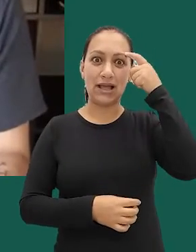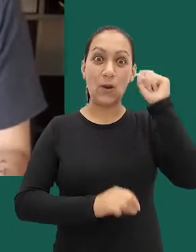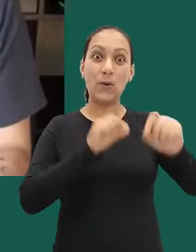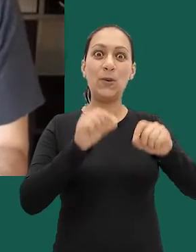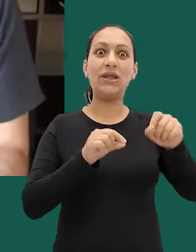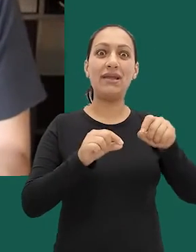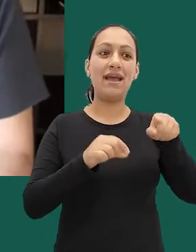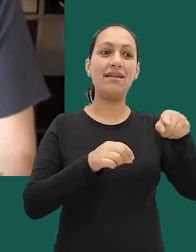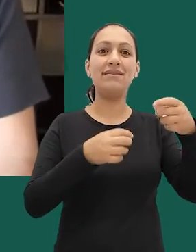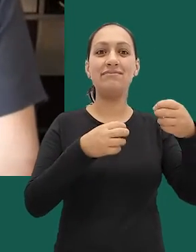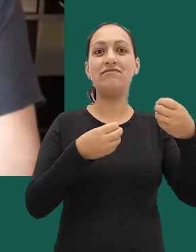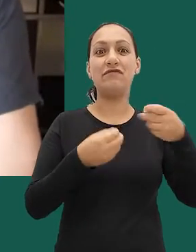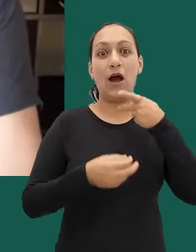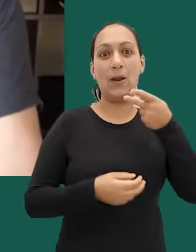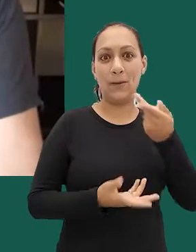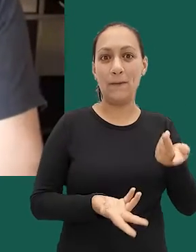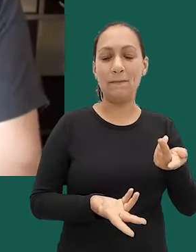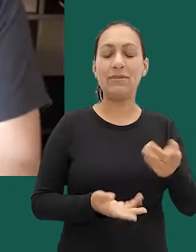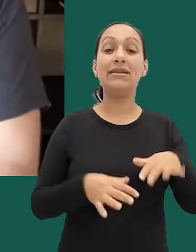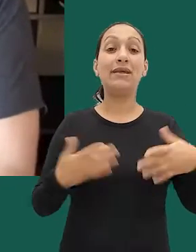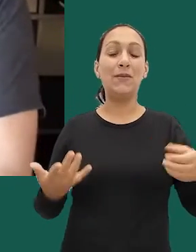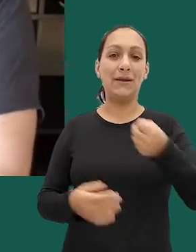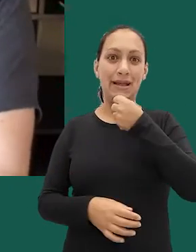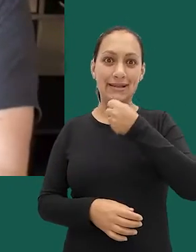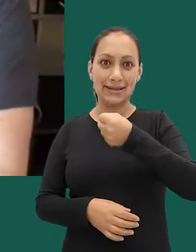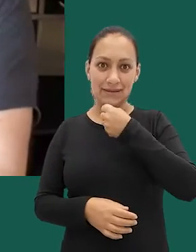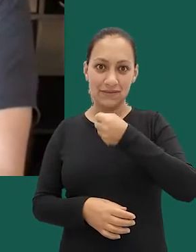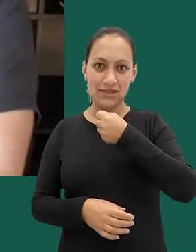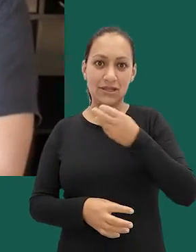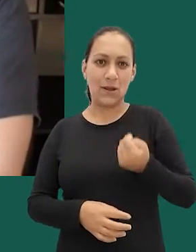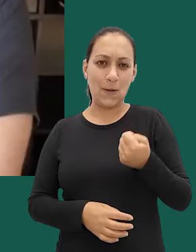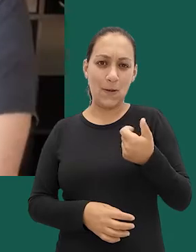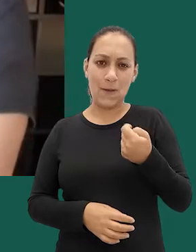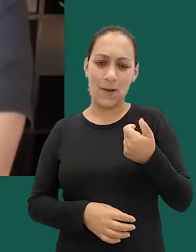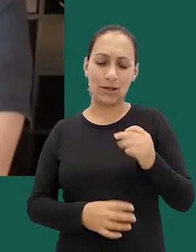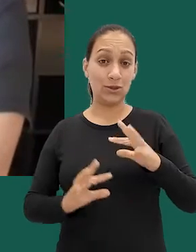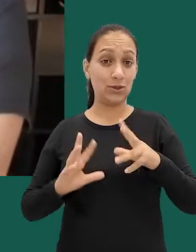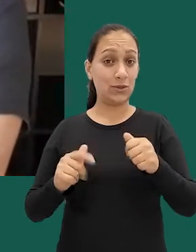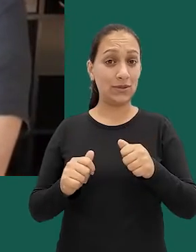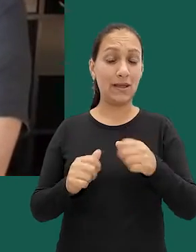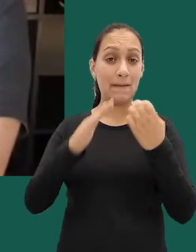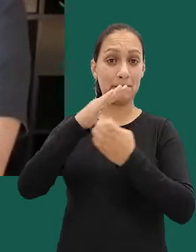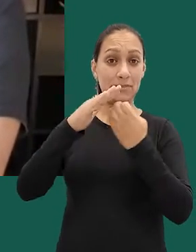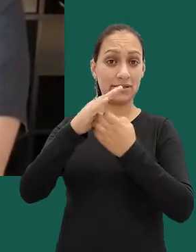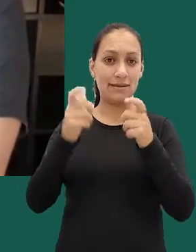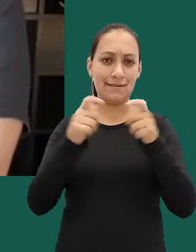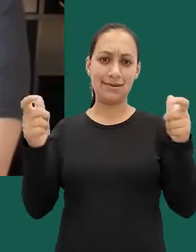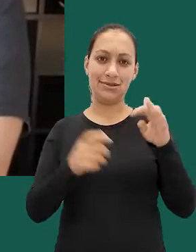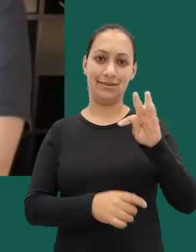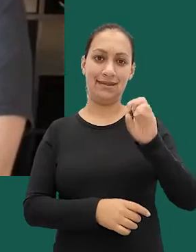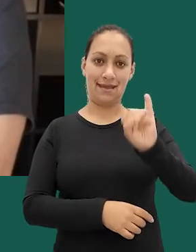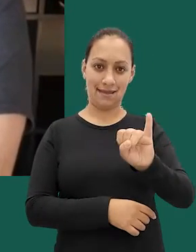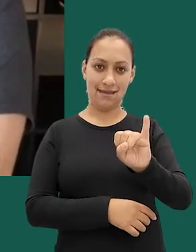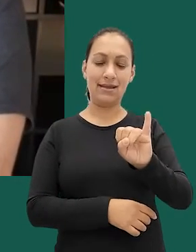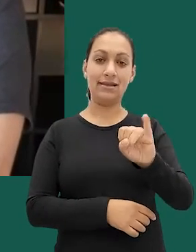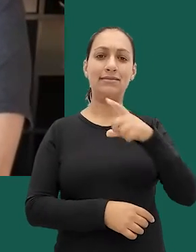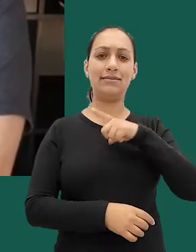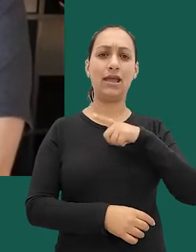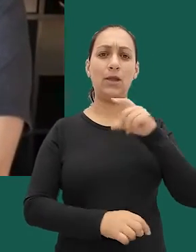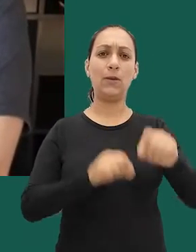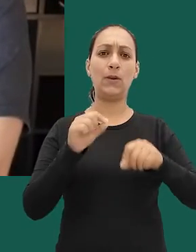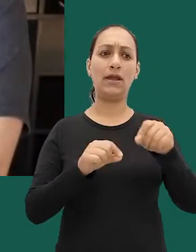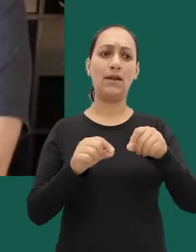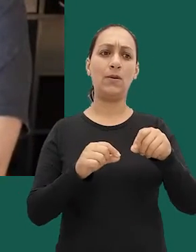quando for entrevistar, quase todas as empresas grandes, pelo menos de tecnologia, têm o famoso